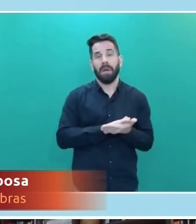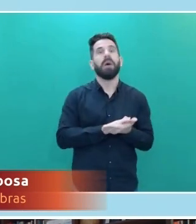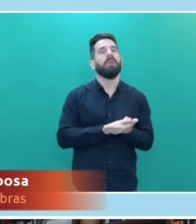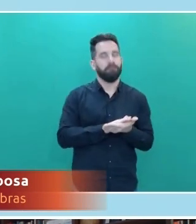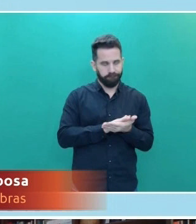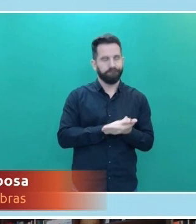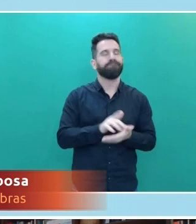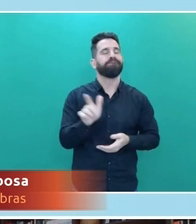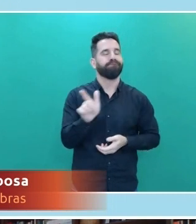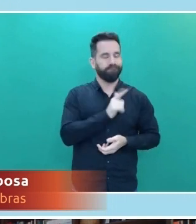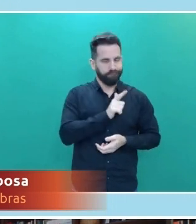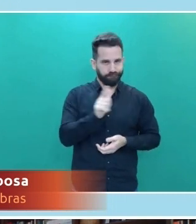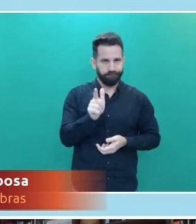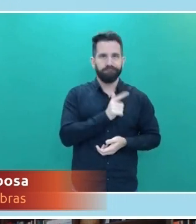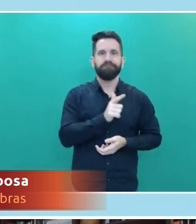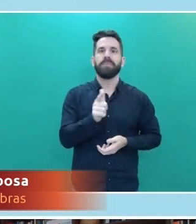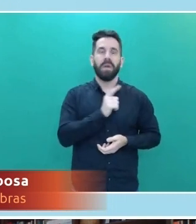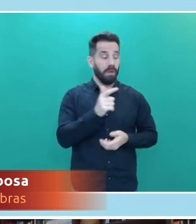né?